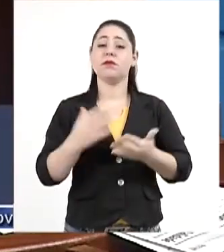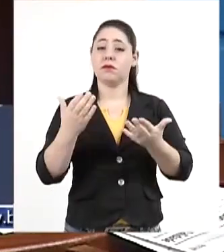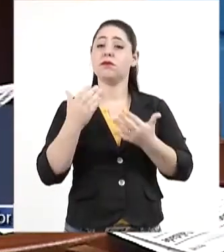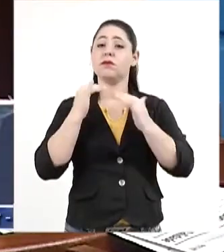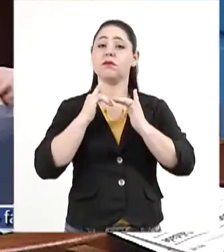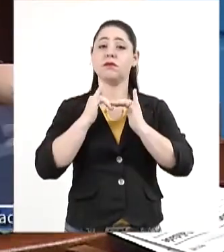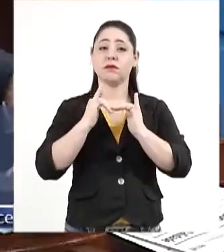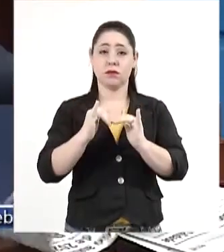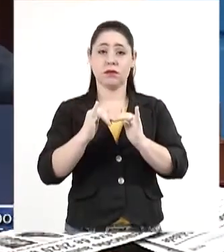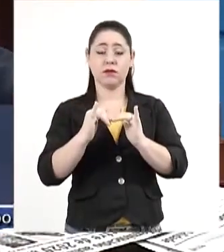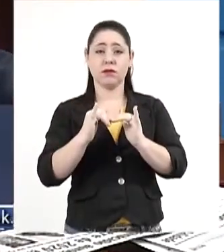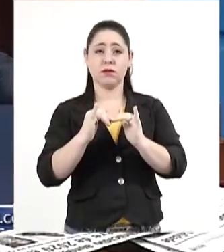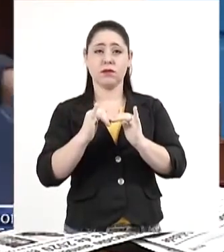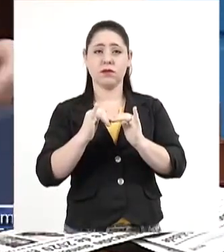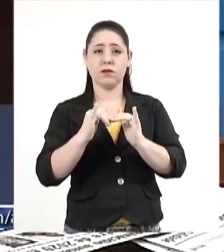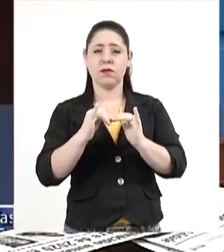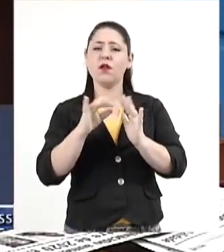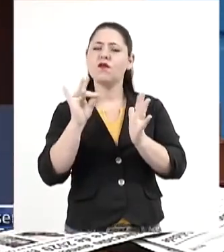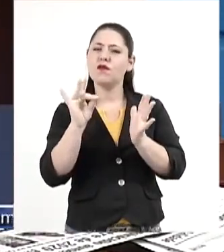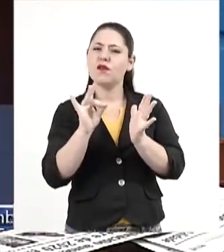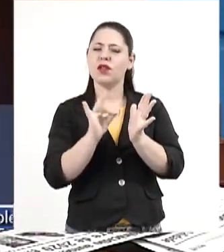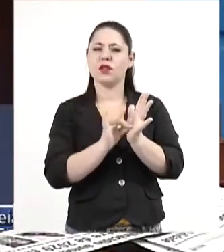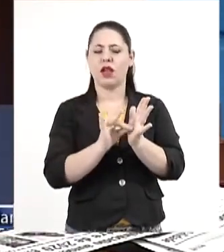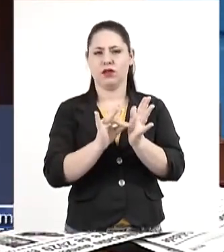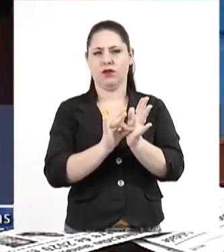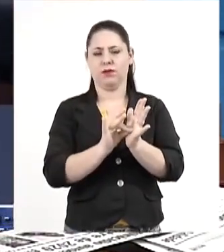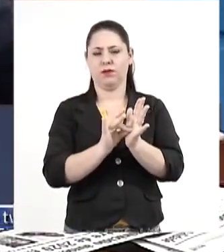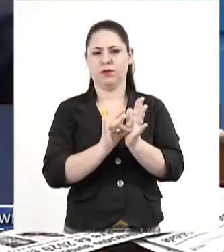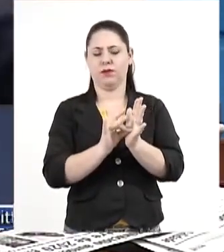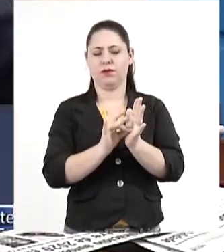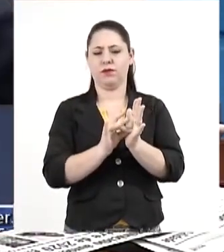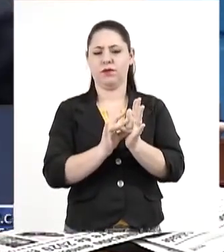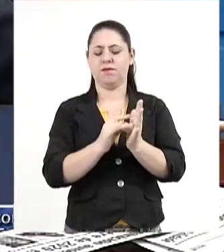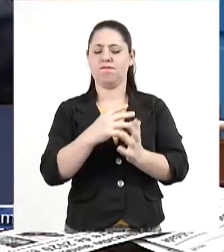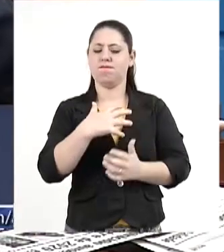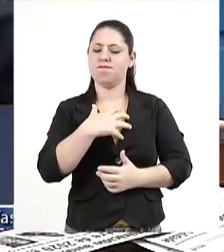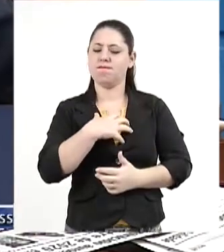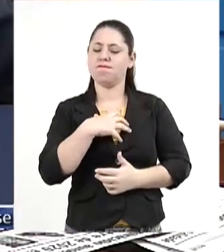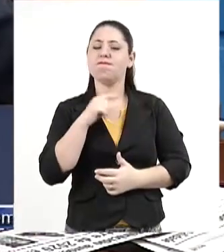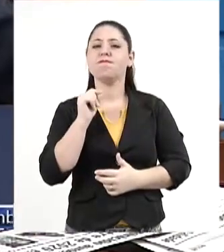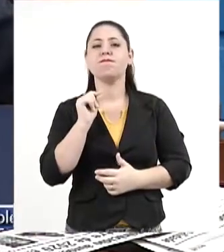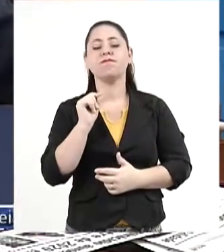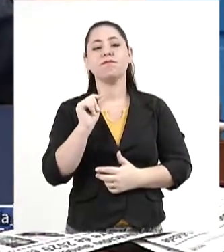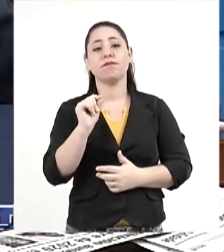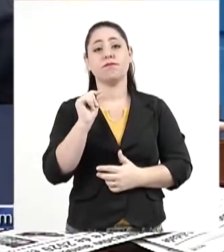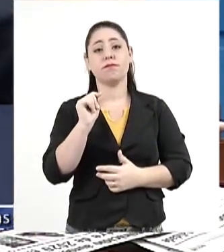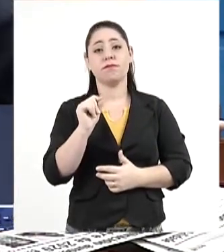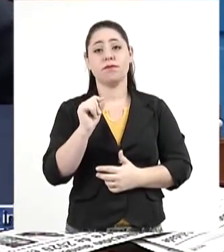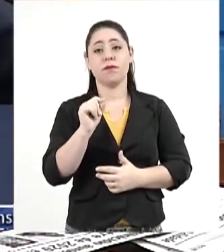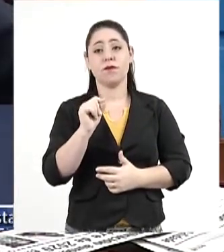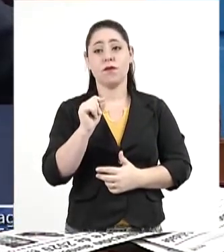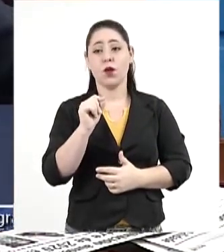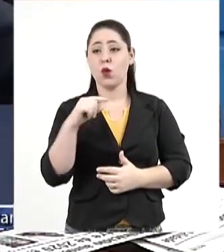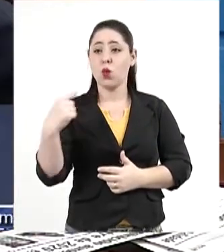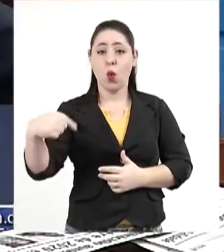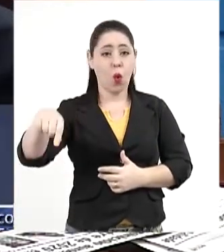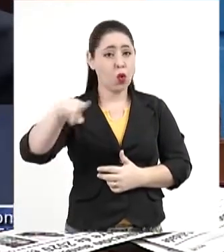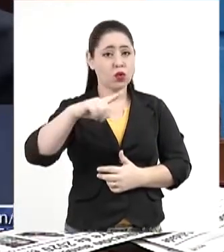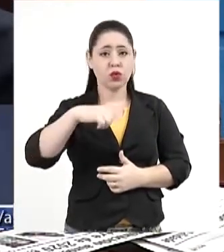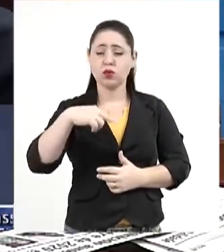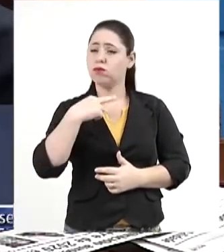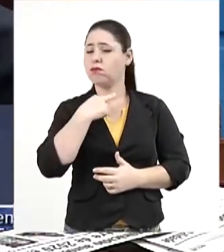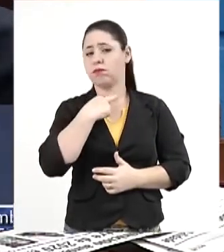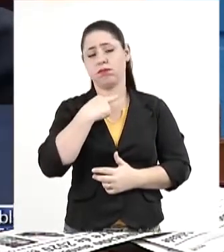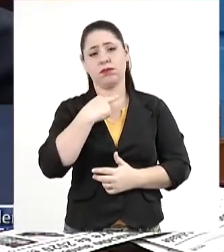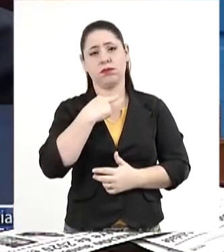dizer, com toda sinceridade, que nós não poderíamos